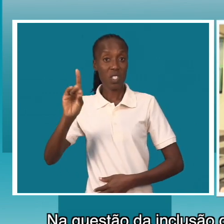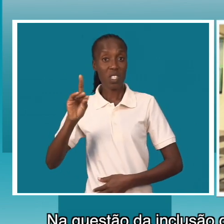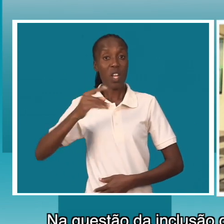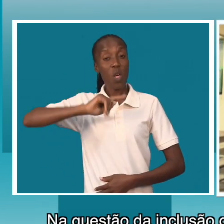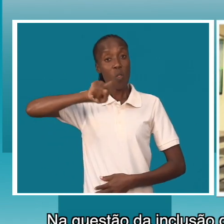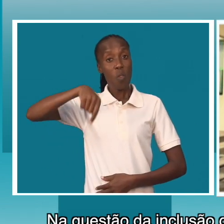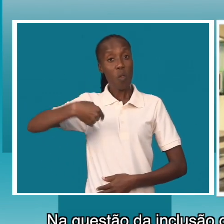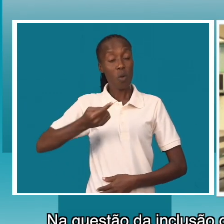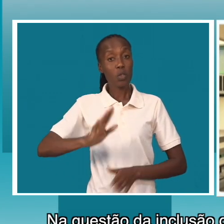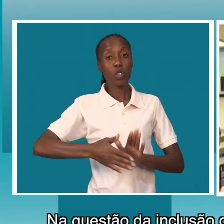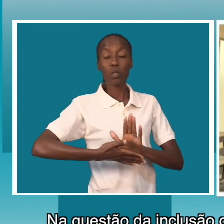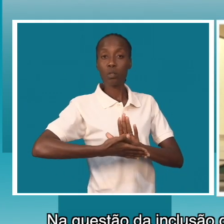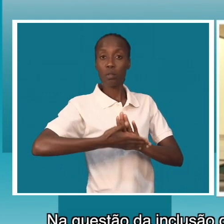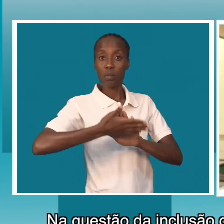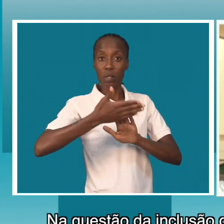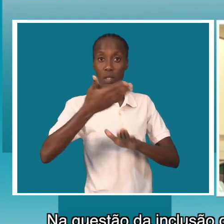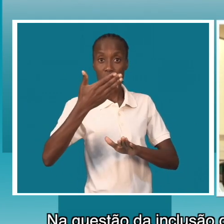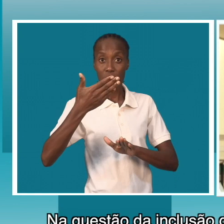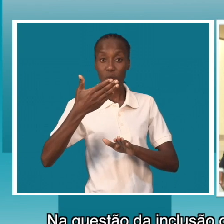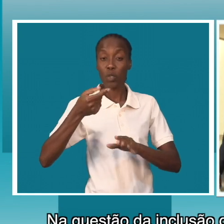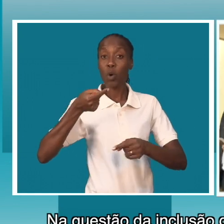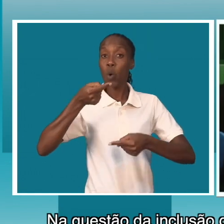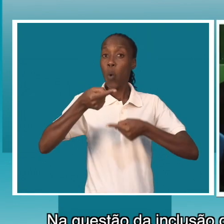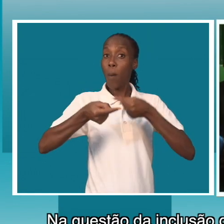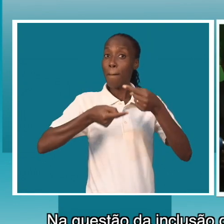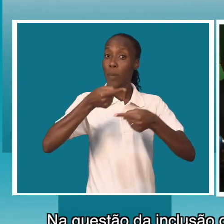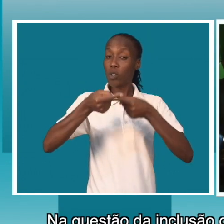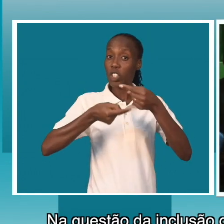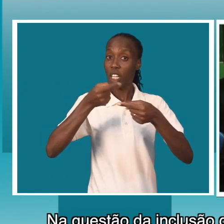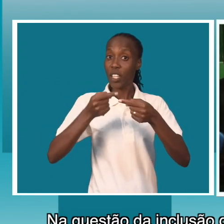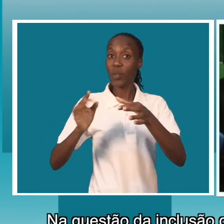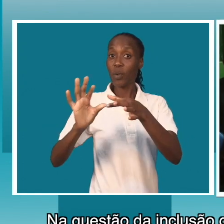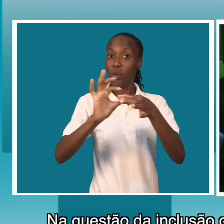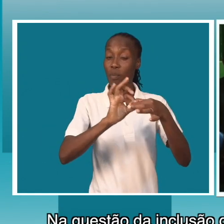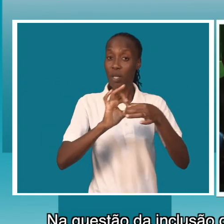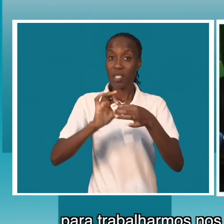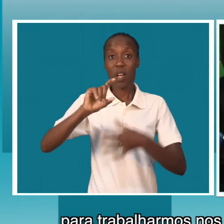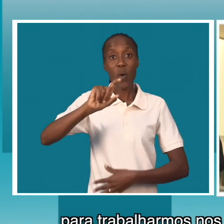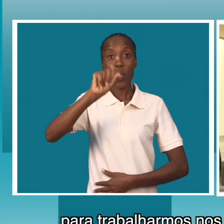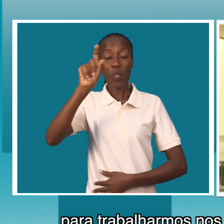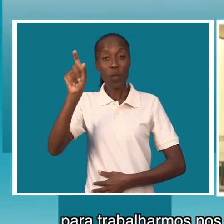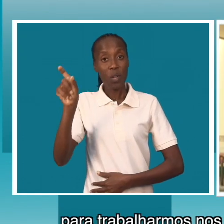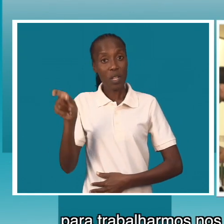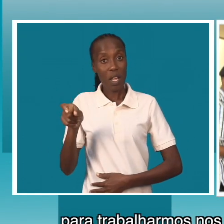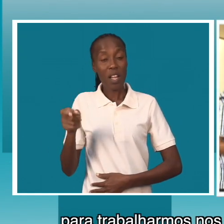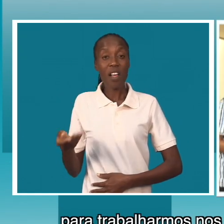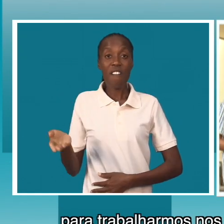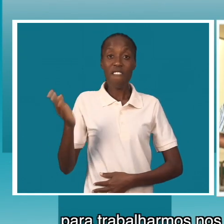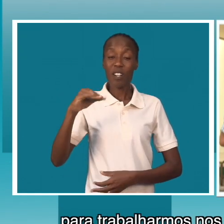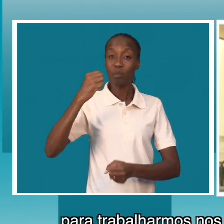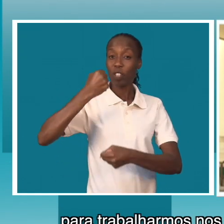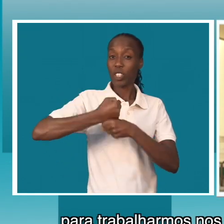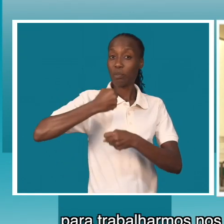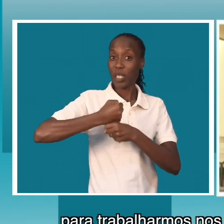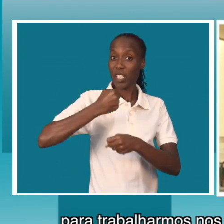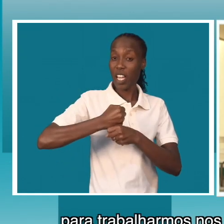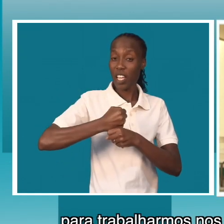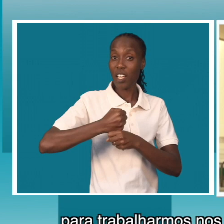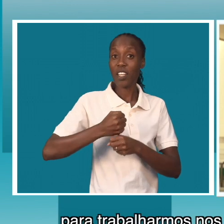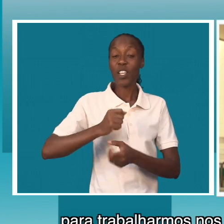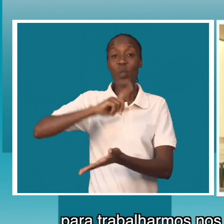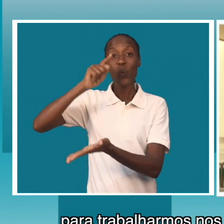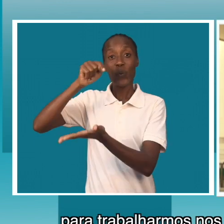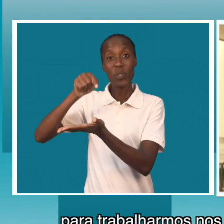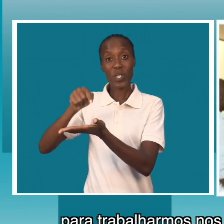nós estamos a arrancar um projeto com a cooperação italiana. Vamos trabalhar nos centros de